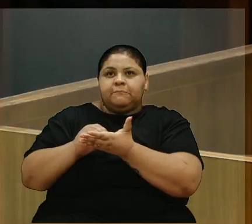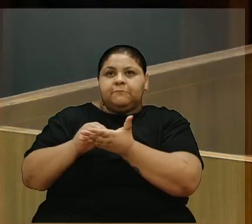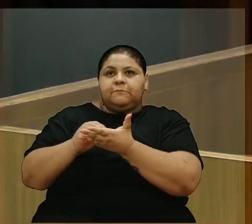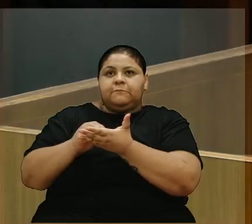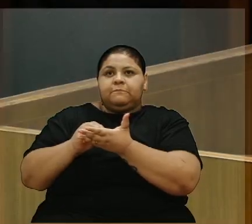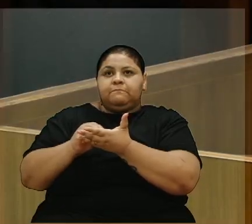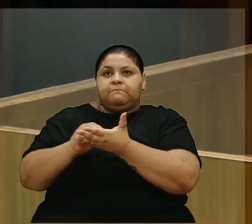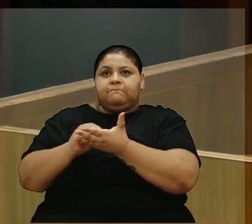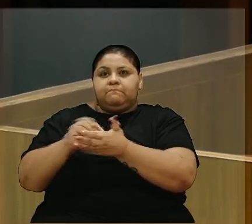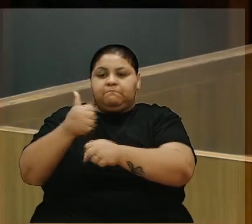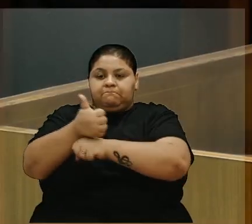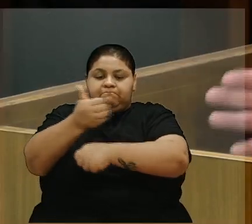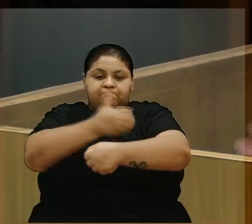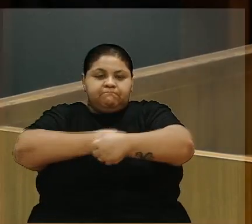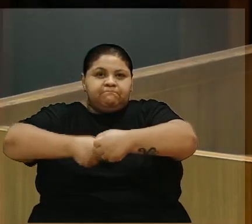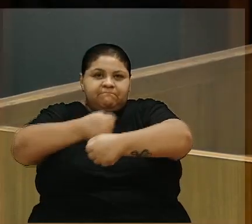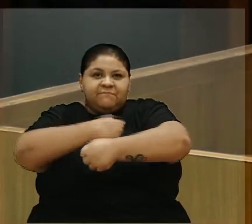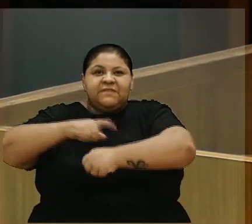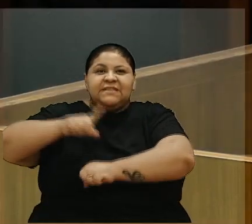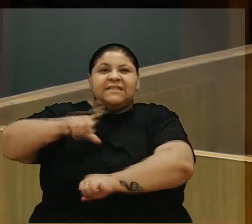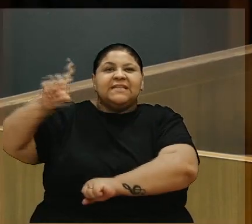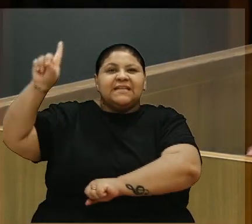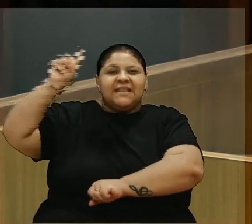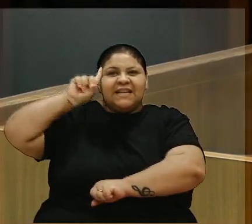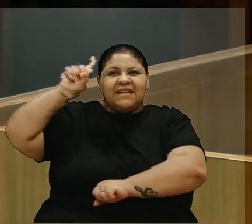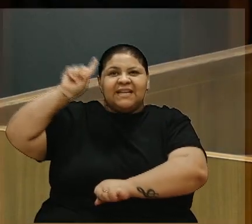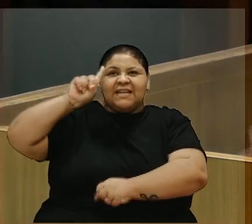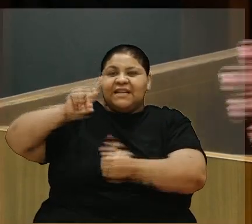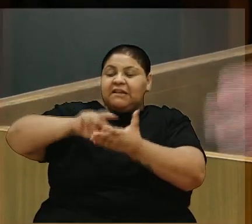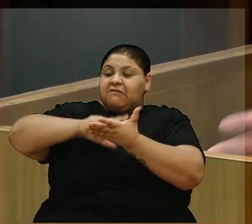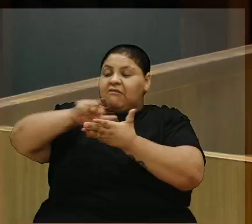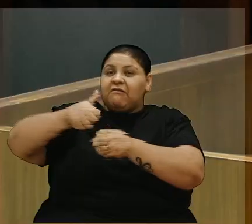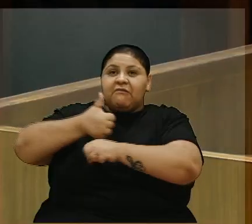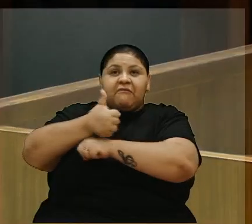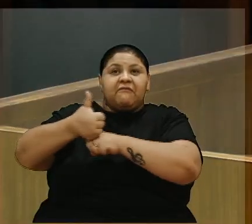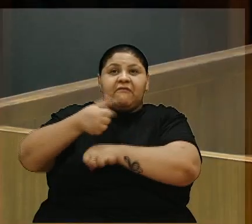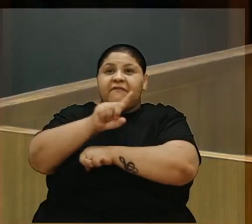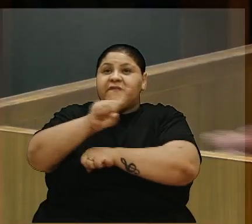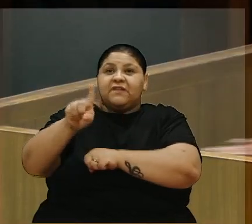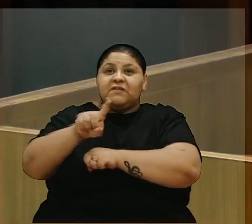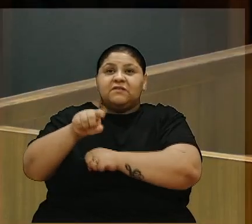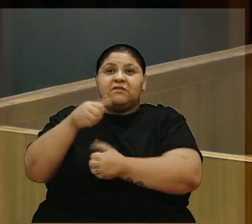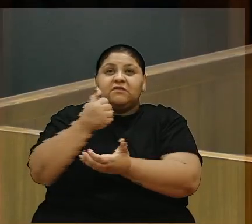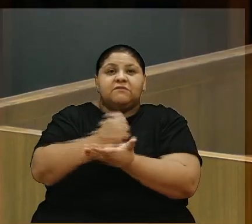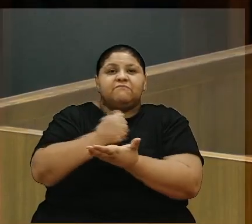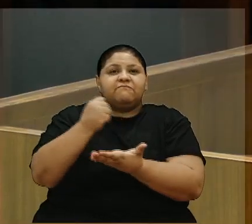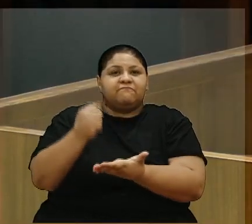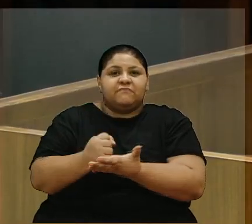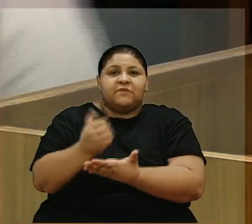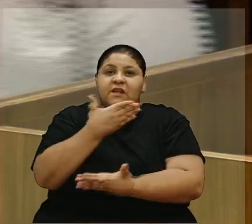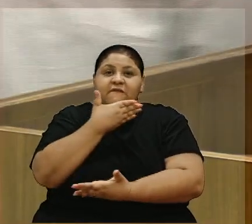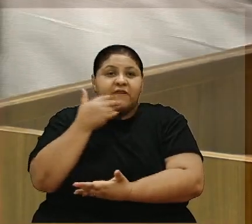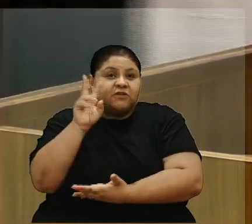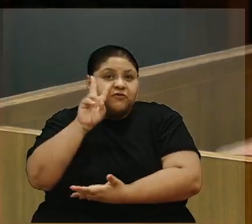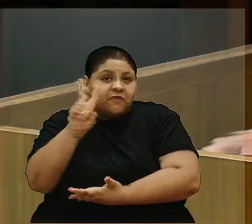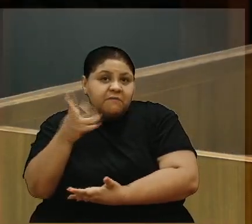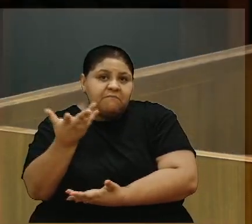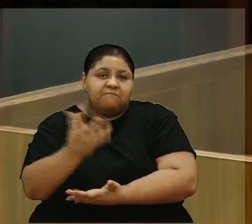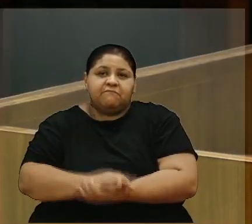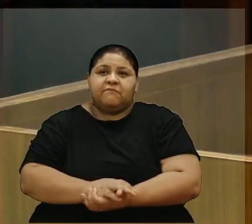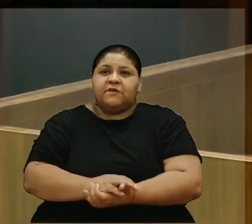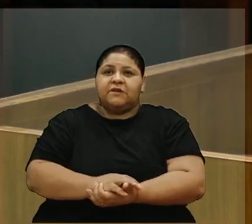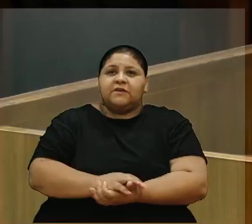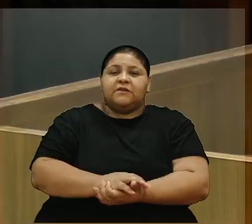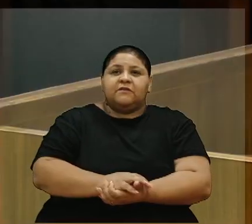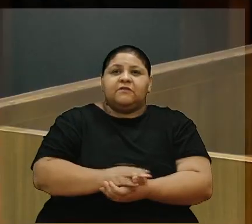alimentação. Nós temos diariamente uma série de profissionais que não são contratados, e isso é muito fácil de ver. É feita